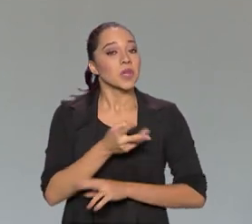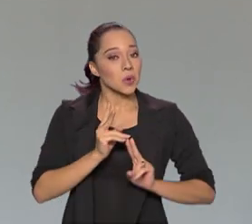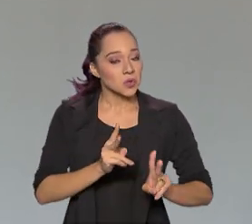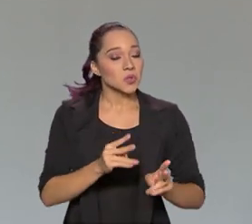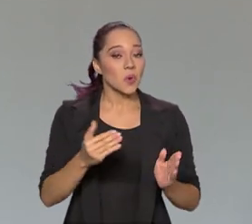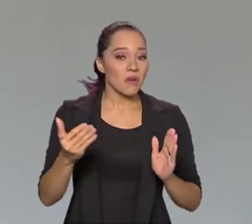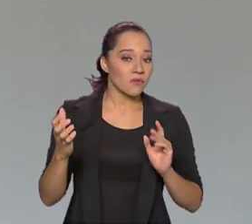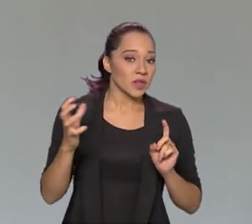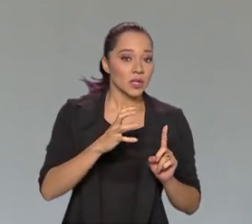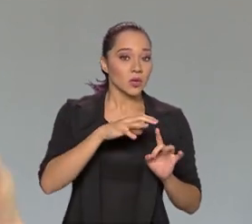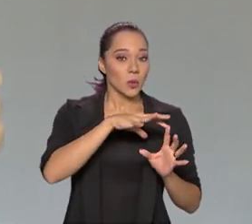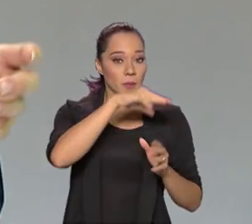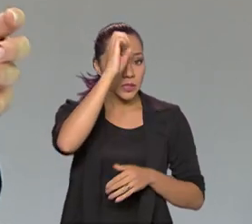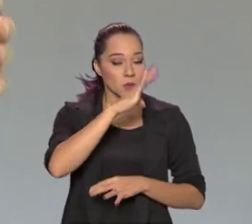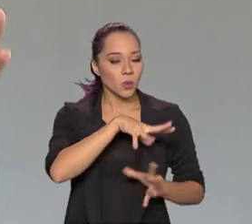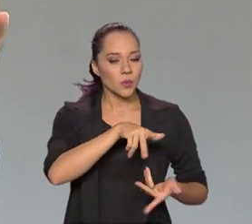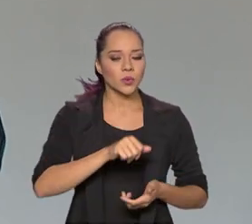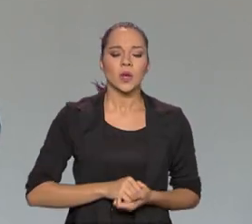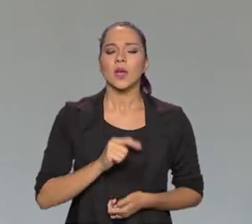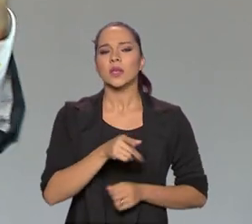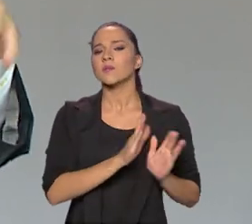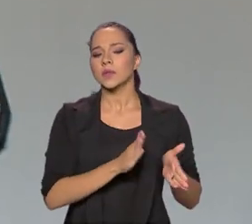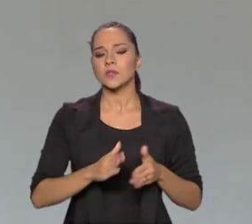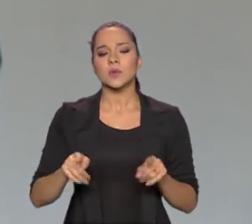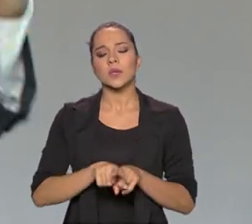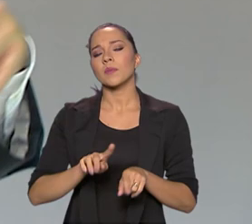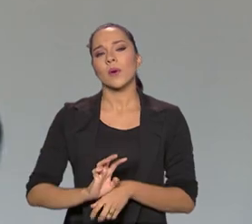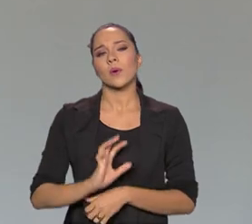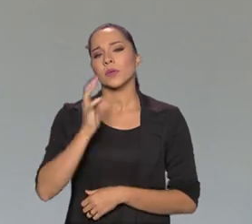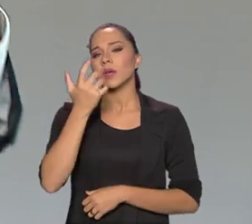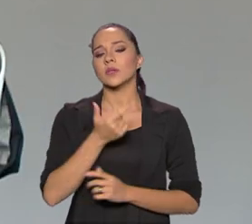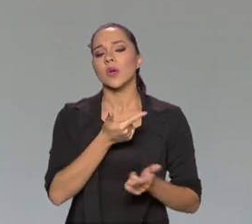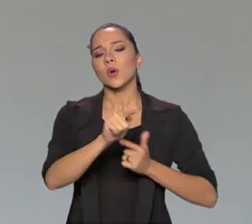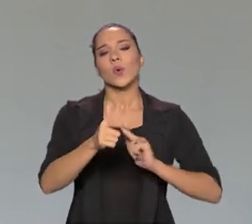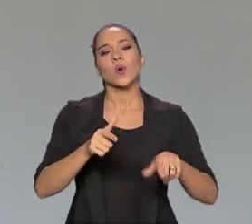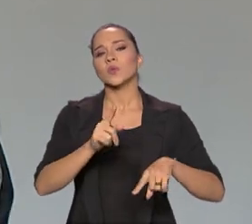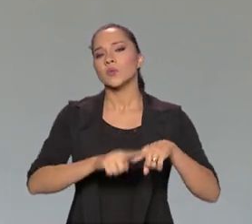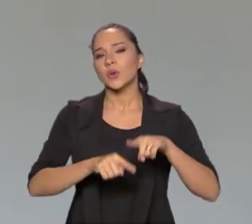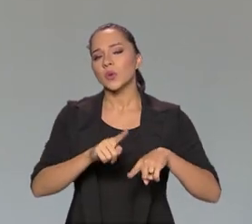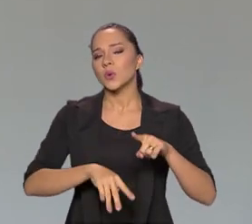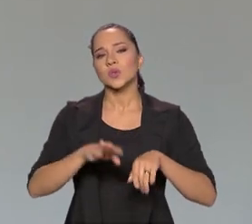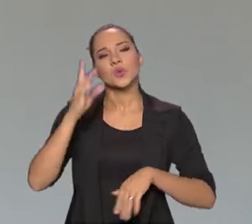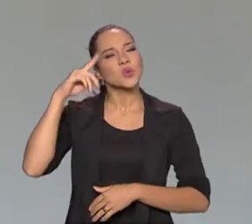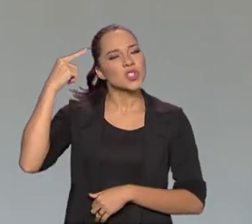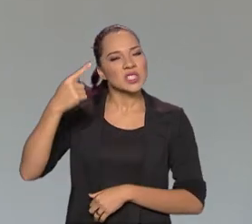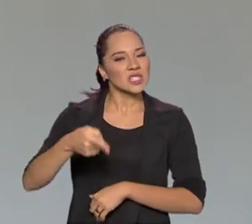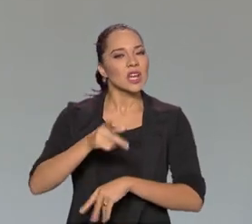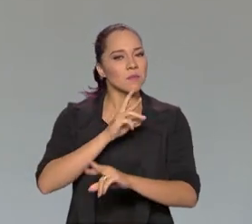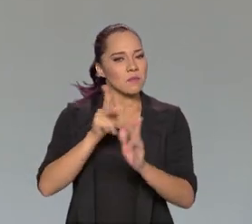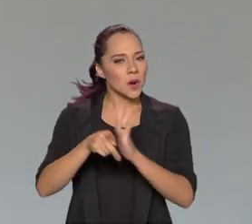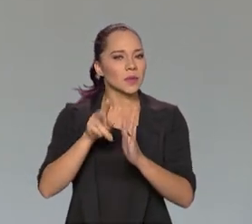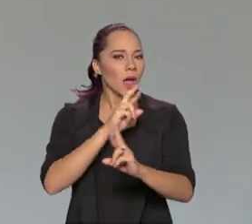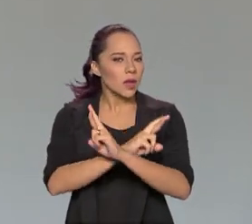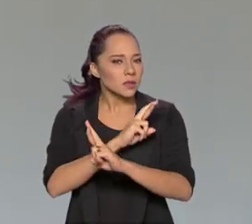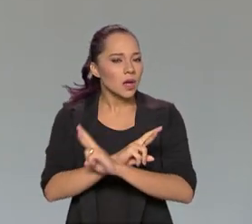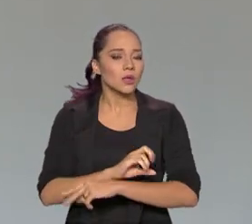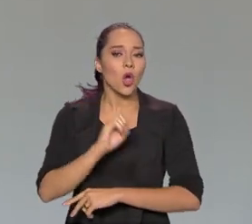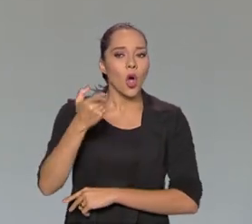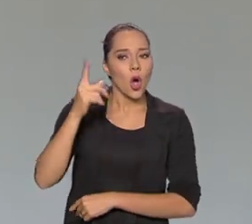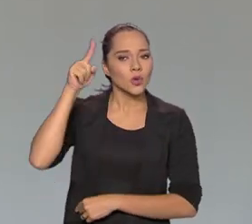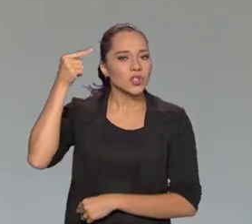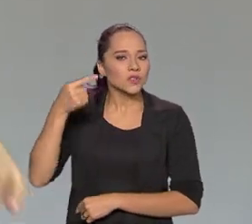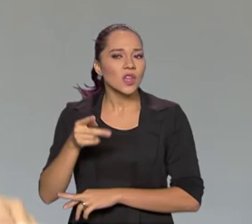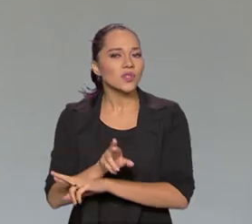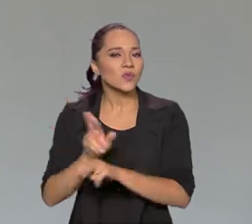o Brasil e o mundo. Esse procedimento também ocorre com outros produtos, com o dia a dia da Receita, ou o dia a dia é um